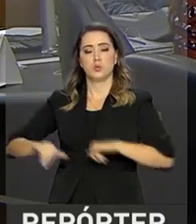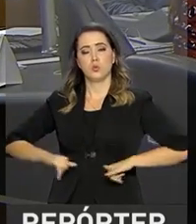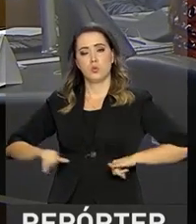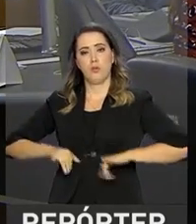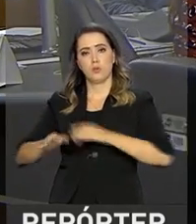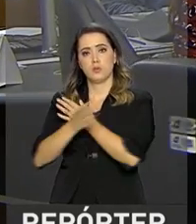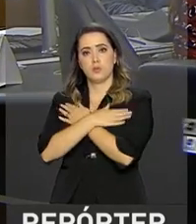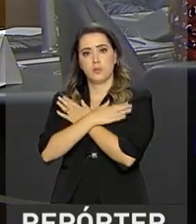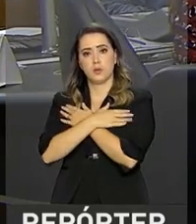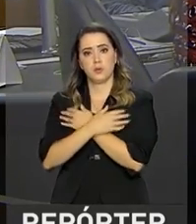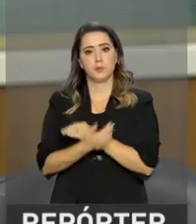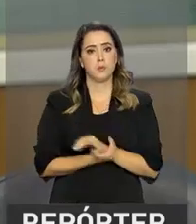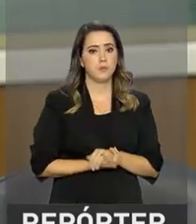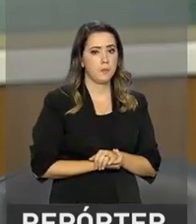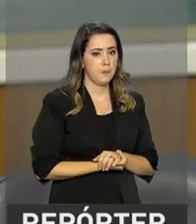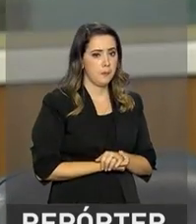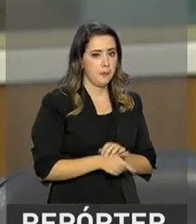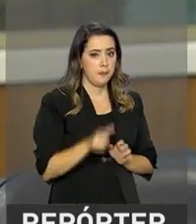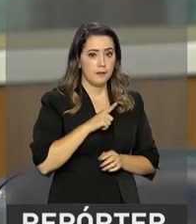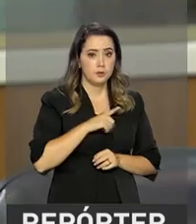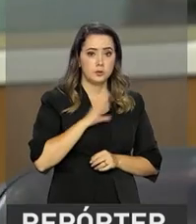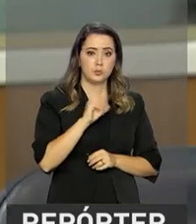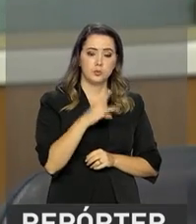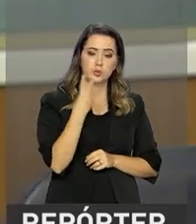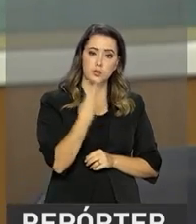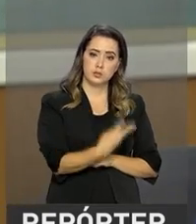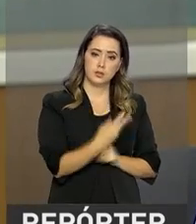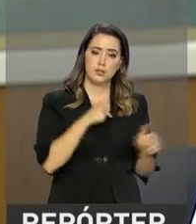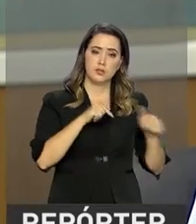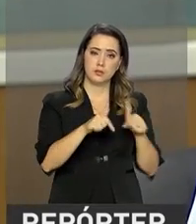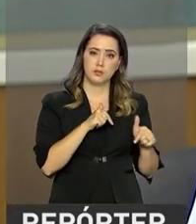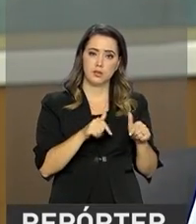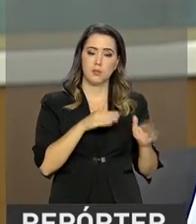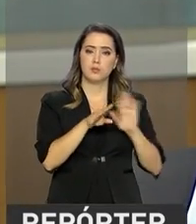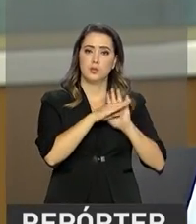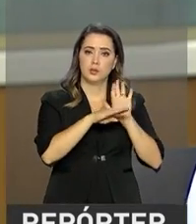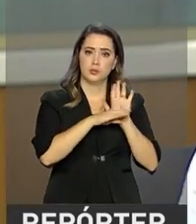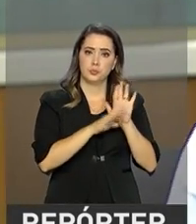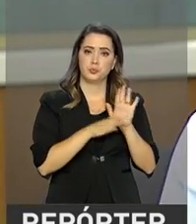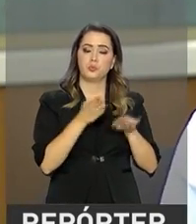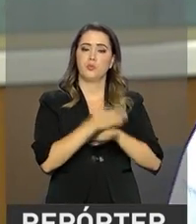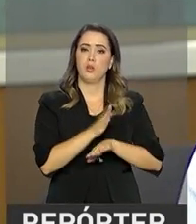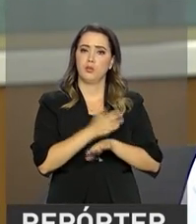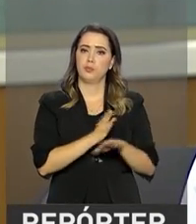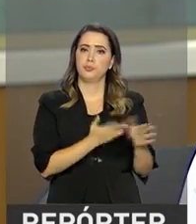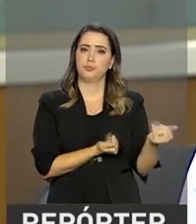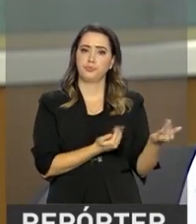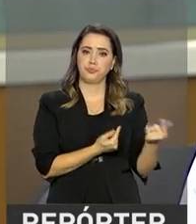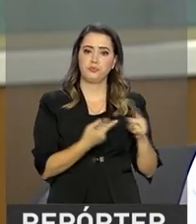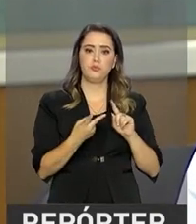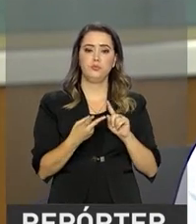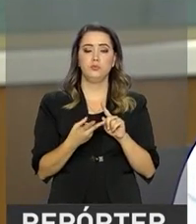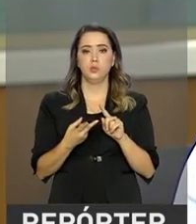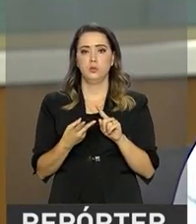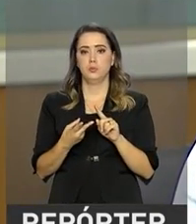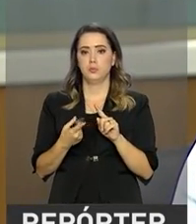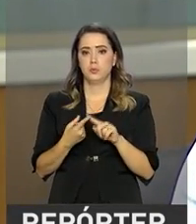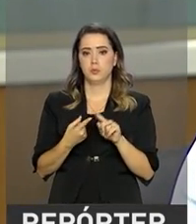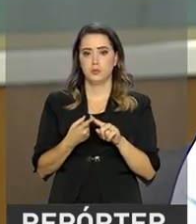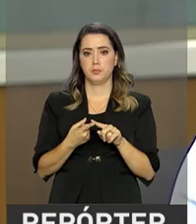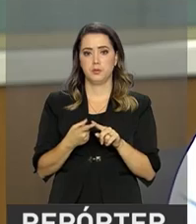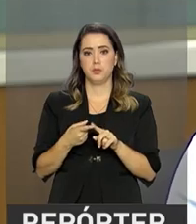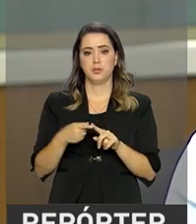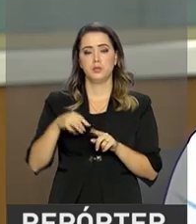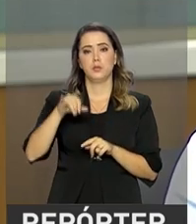nós temos especificamente três ações e programas que visam capacitar os jovens a primeira delas é o projeto inova